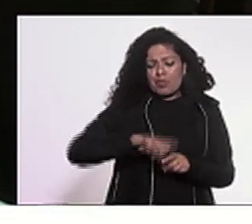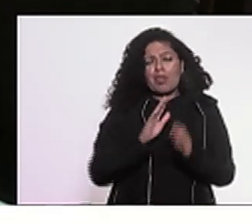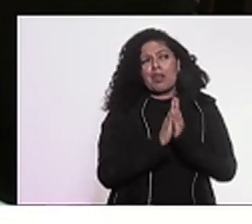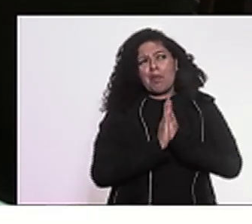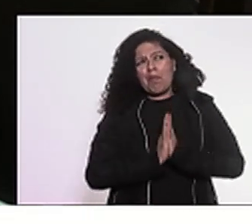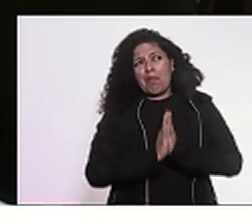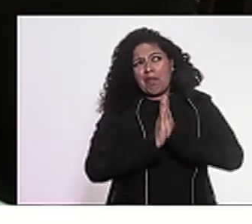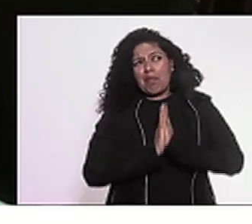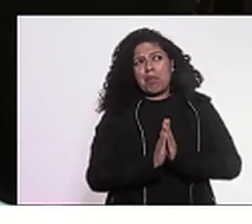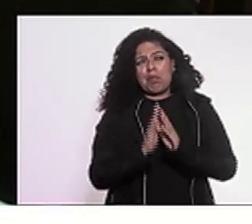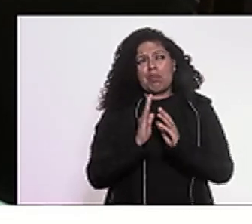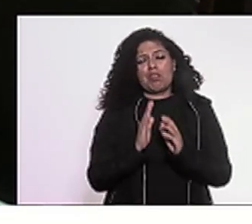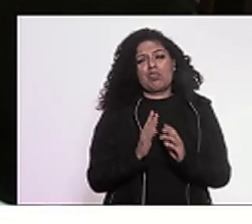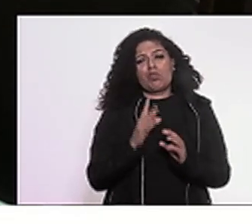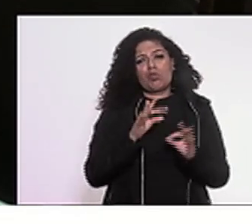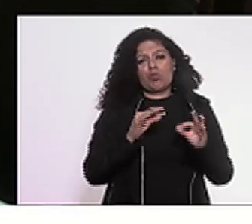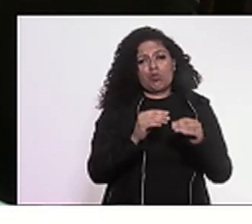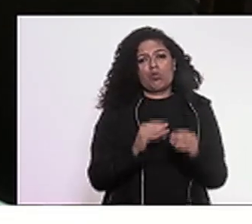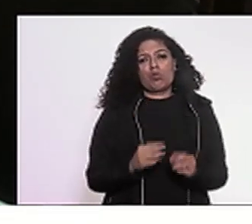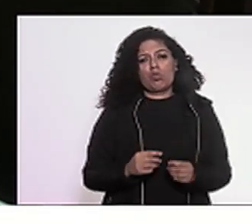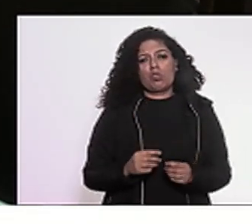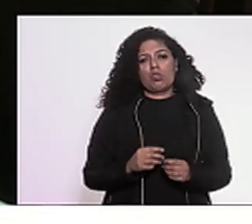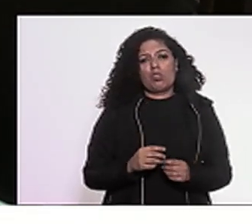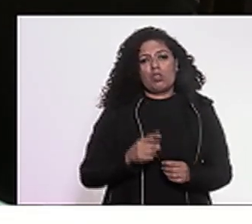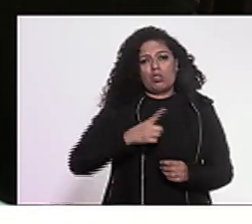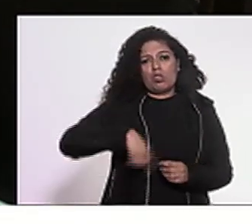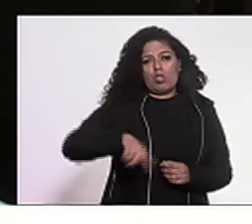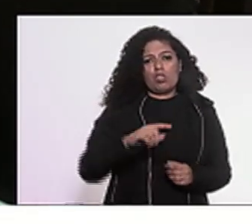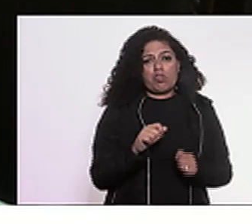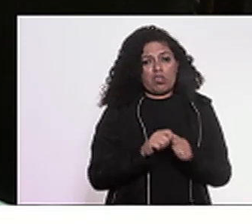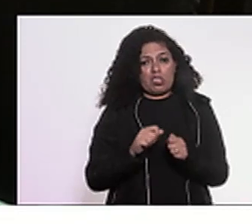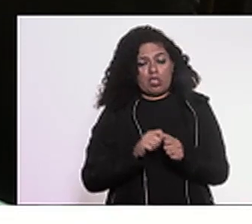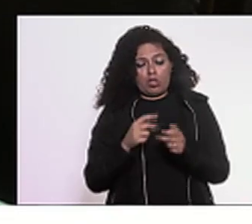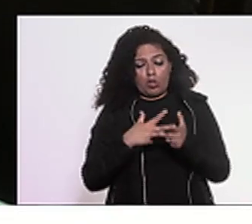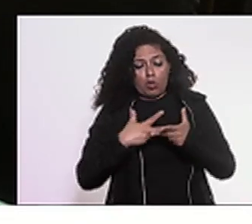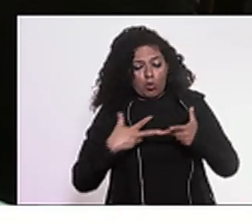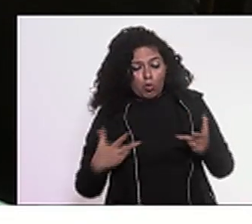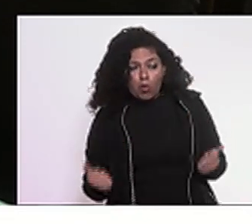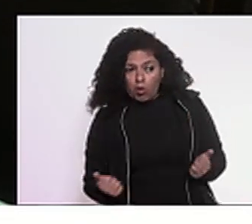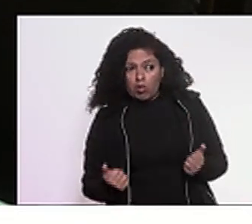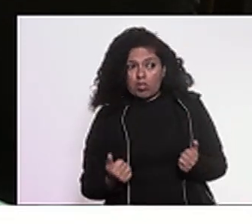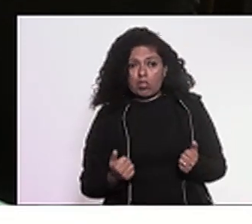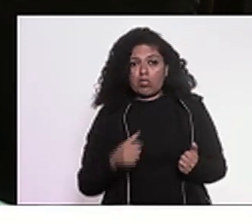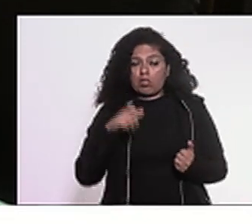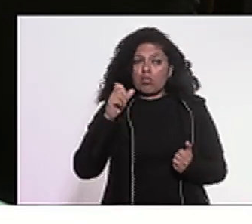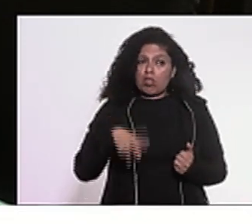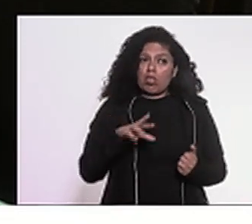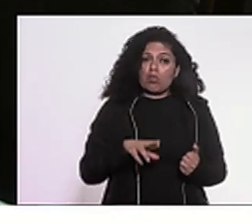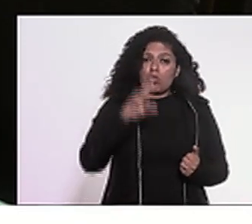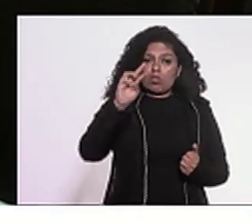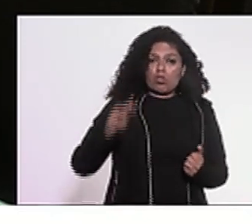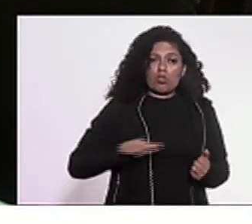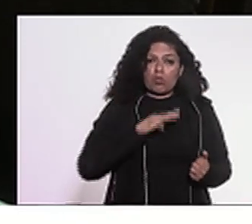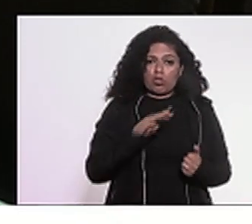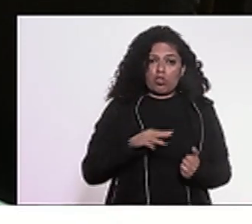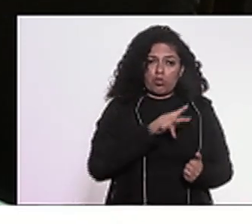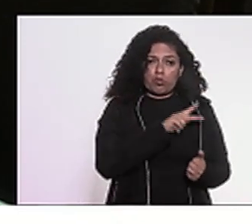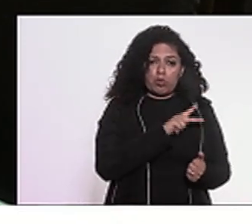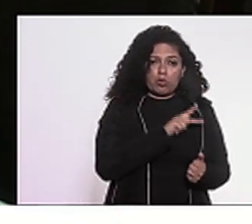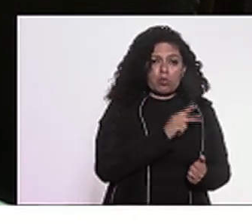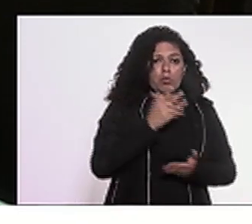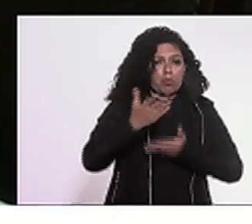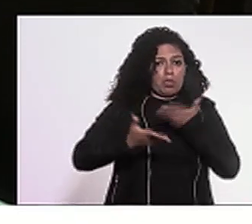servidores, inclusive, me desculpa os órgãos, mas fazendo o papel que deveria ter sido do Ministério Público, para resguardar a vida